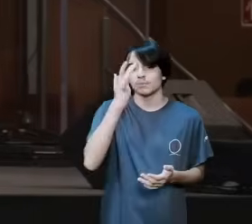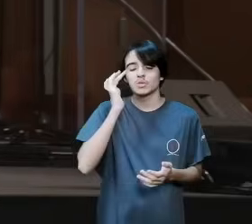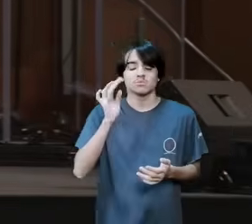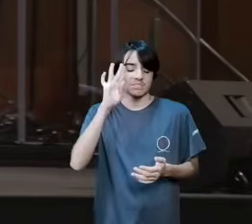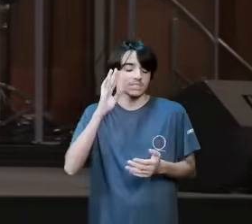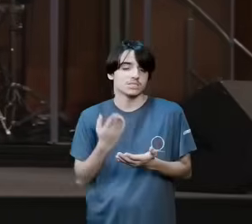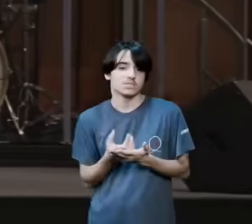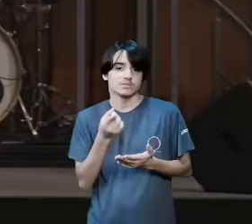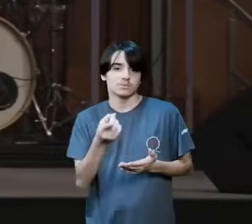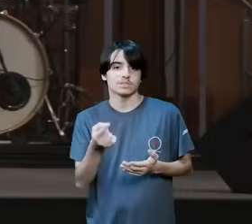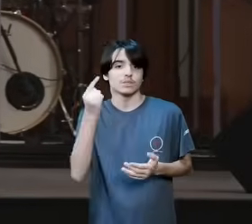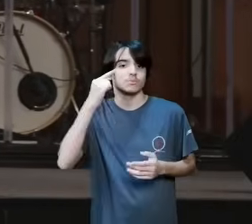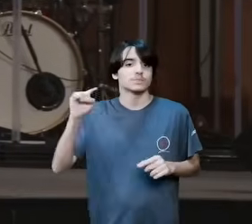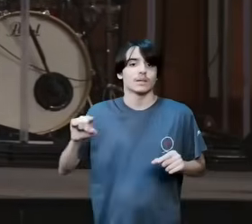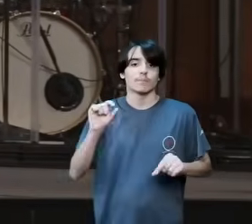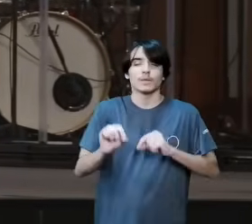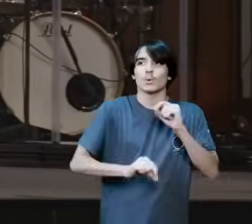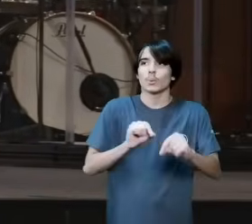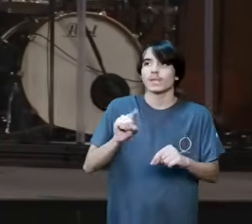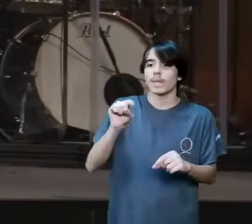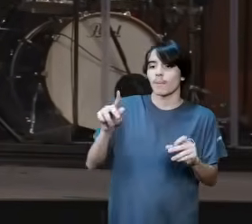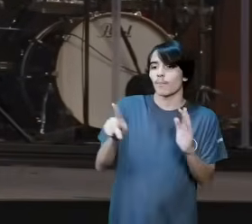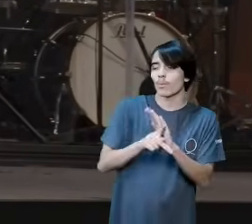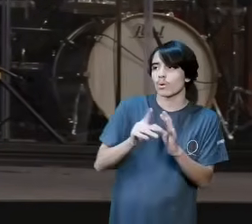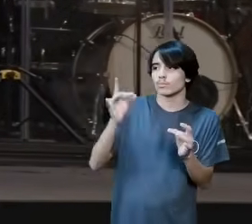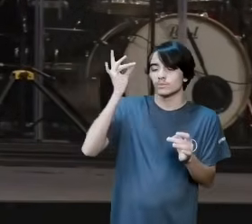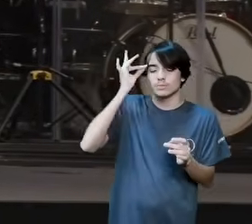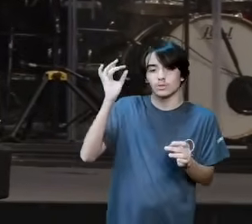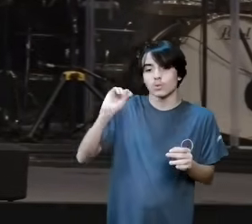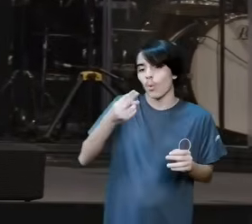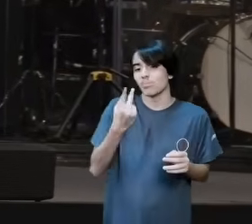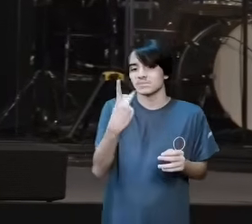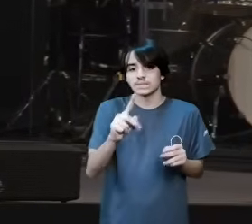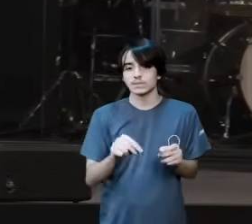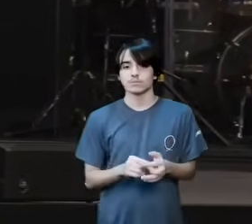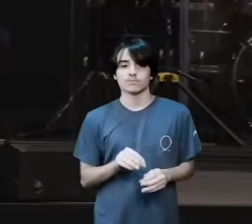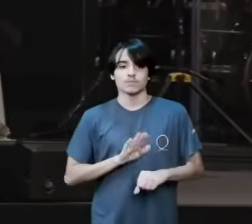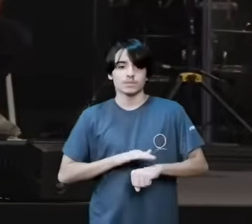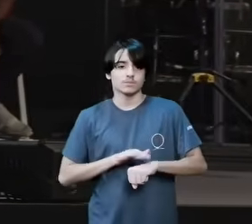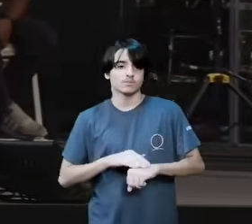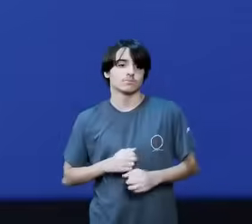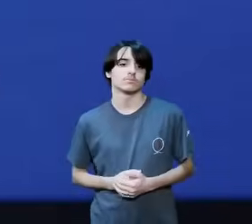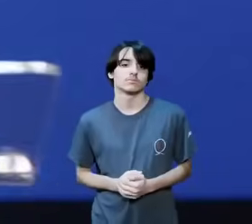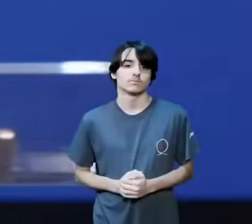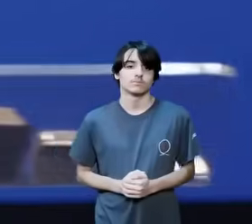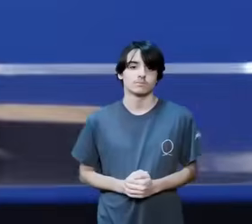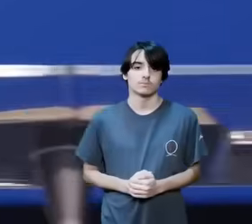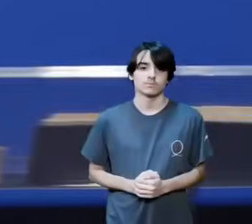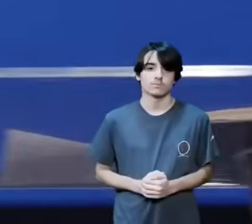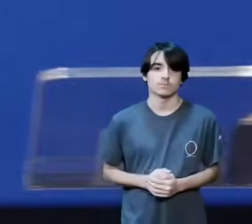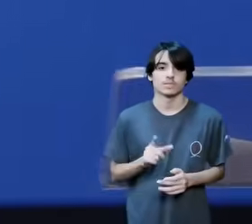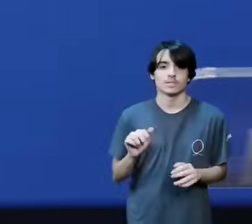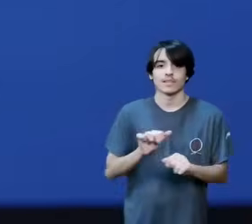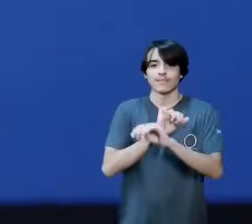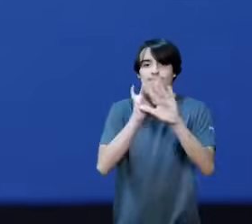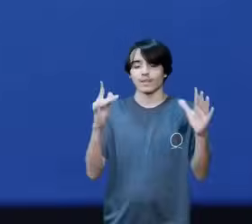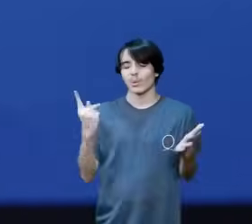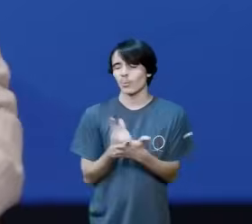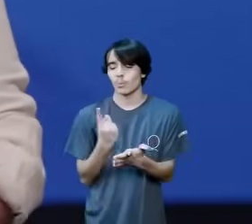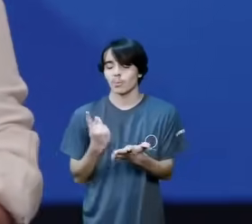Medo de não saber mais o que é de você e o que é do espírito. E isso já revela um erro muito